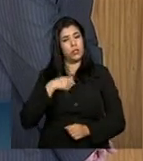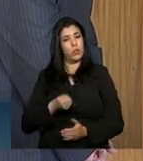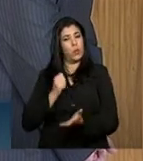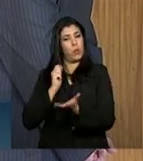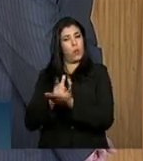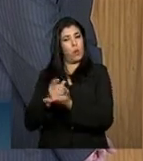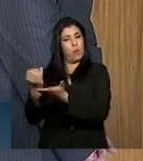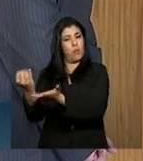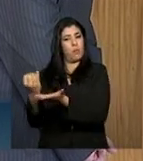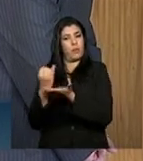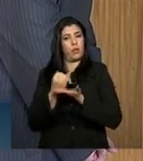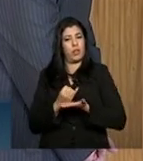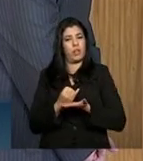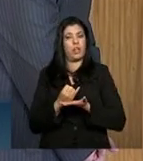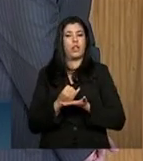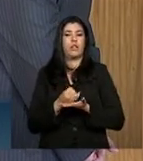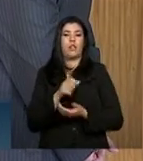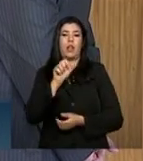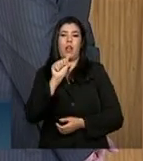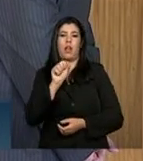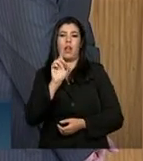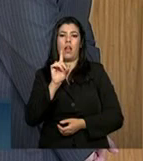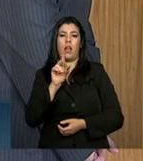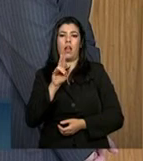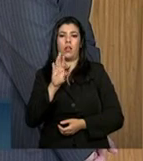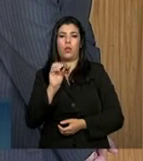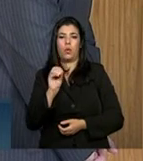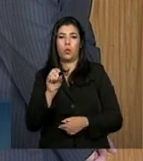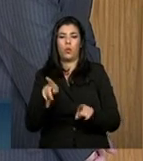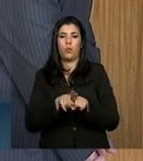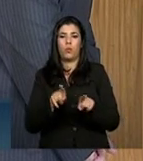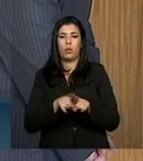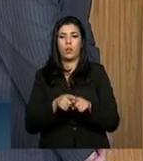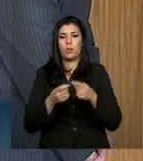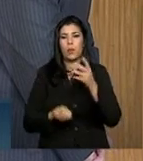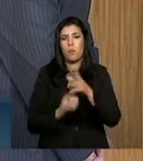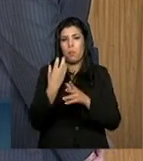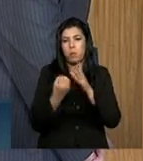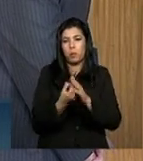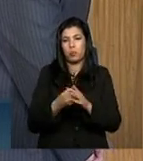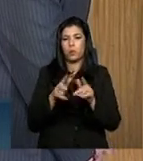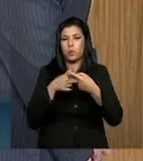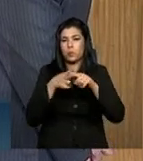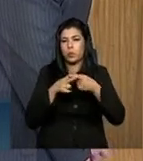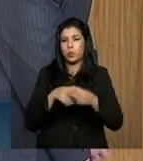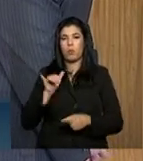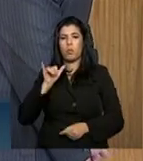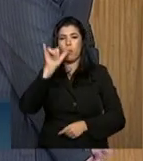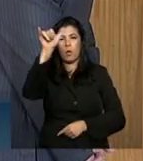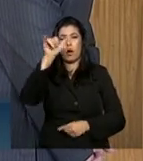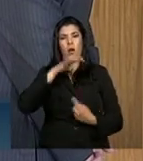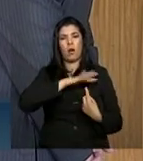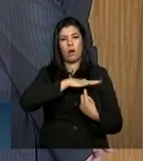principalmente adubo e componentes para aviões e helicópteros.